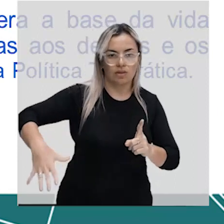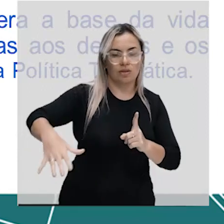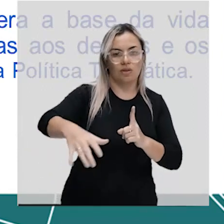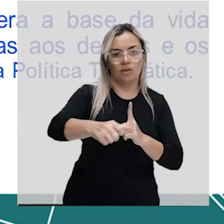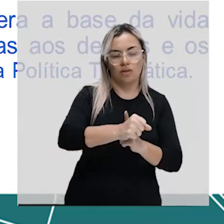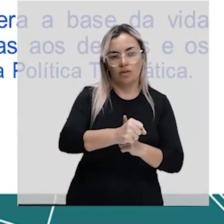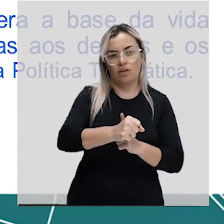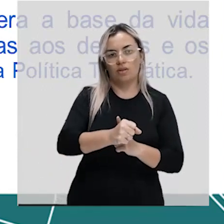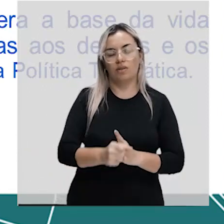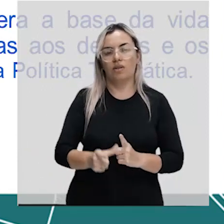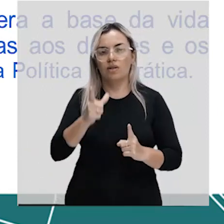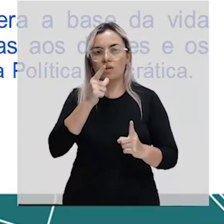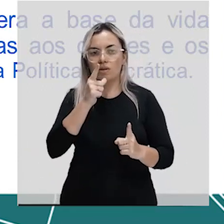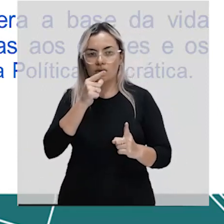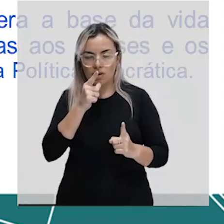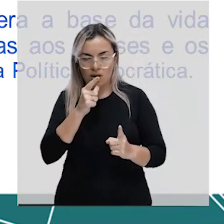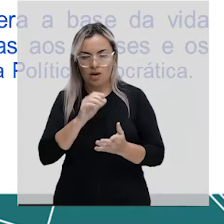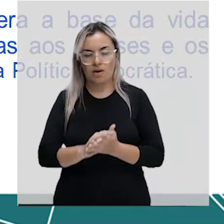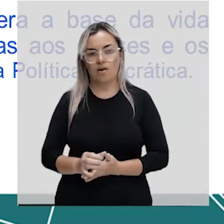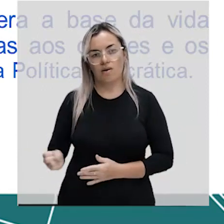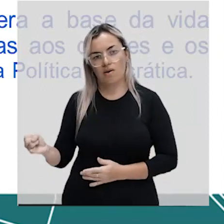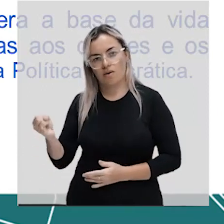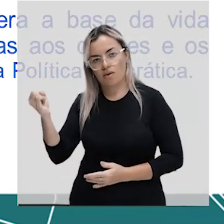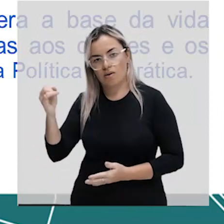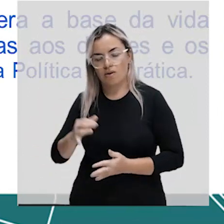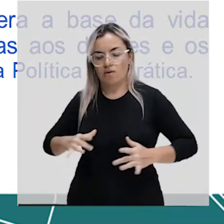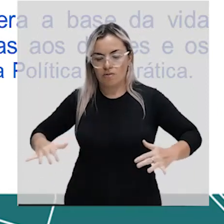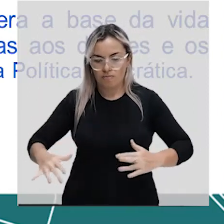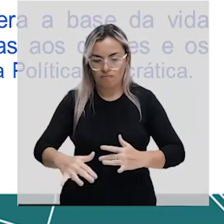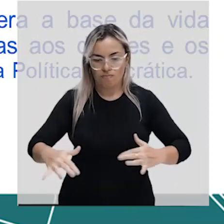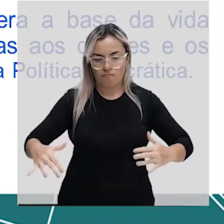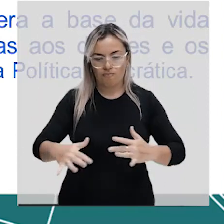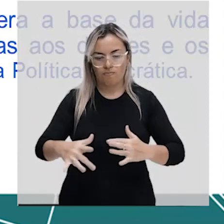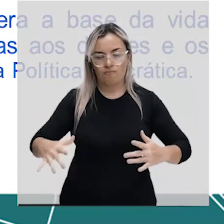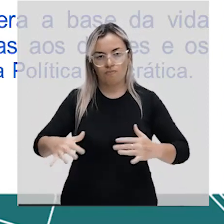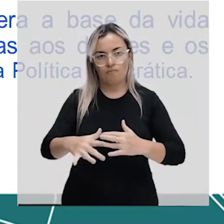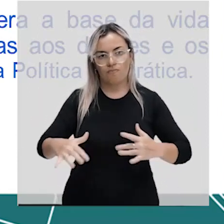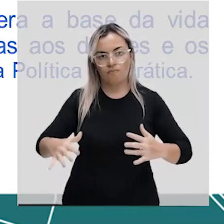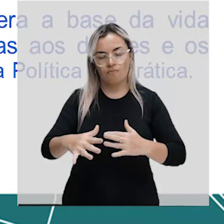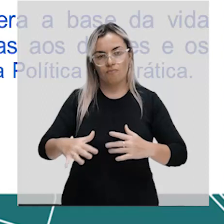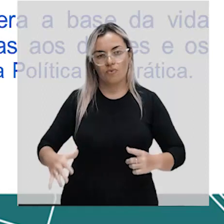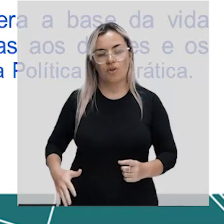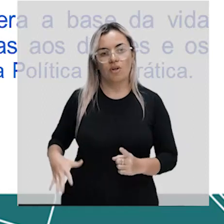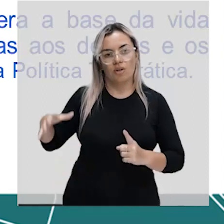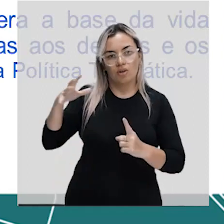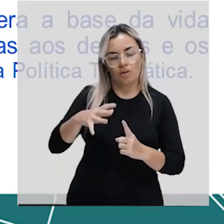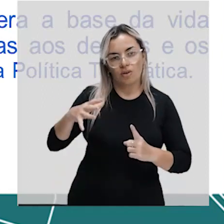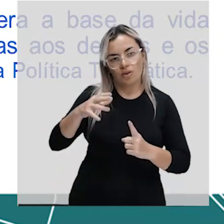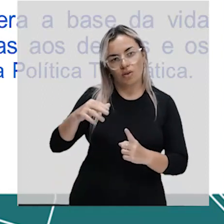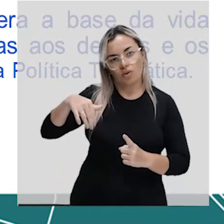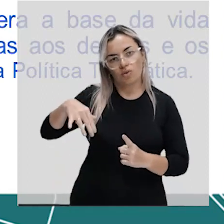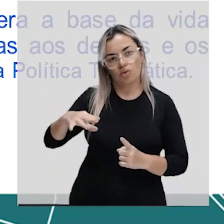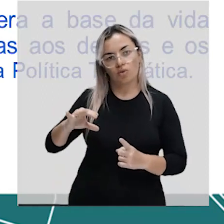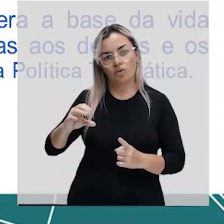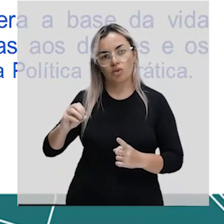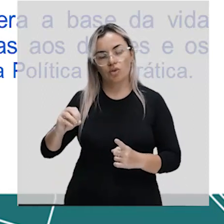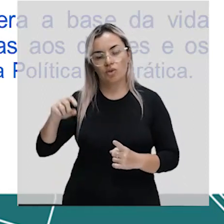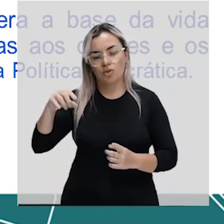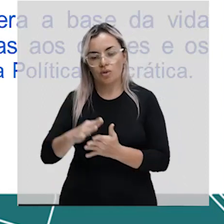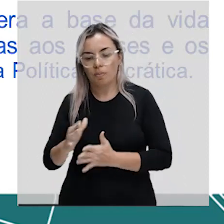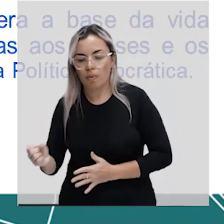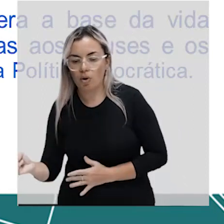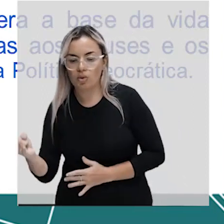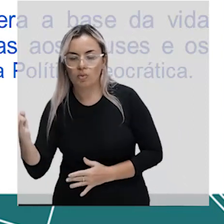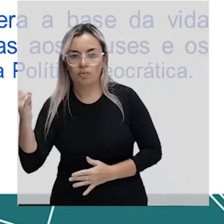hidráulicas. Sociedades onde a ação dos rios, como a ação do rio Nilo, vai ser muito importante para o